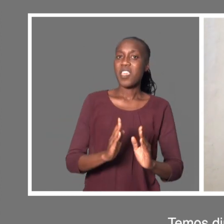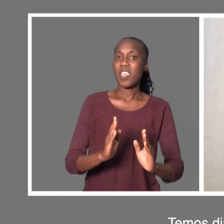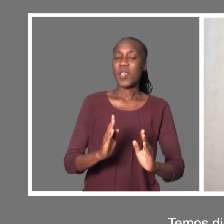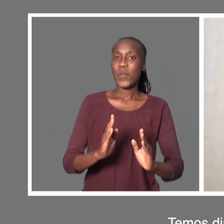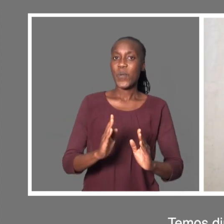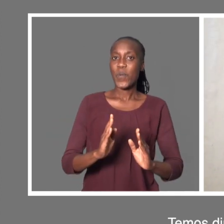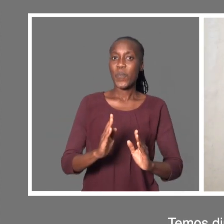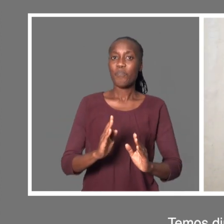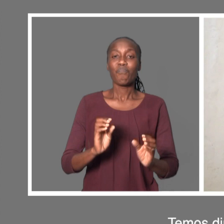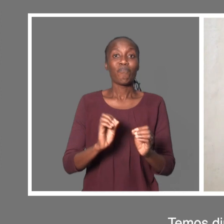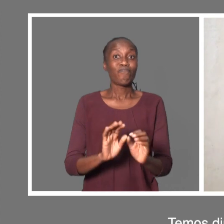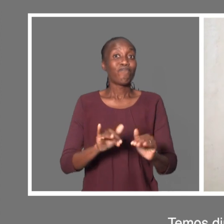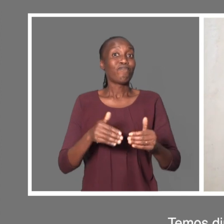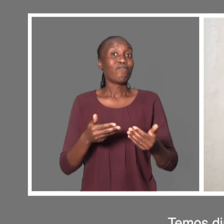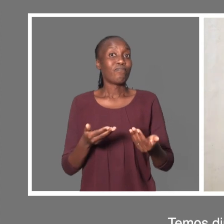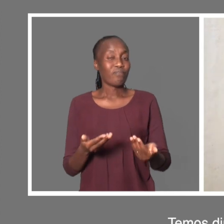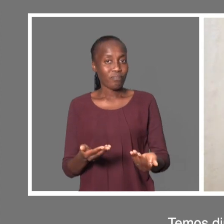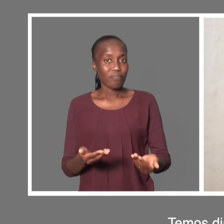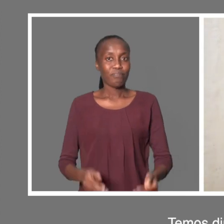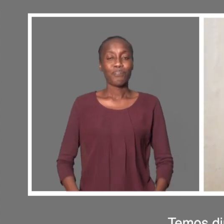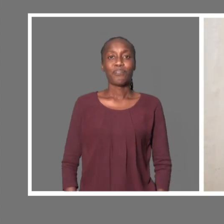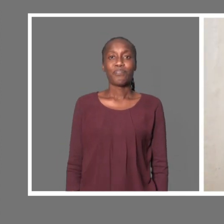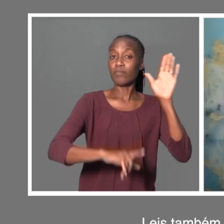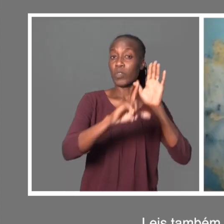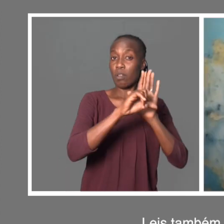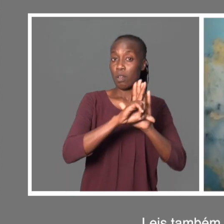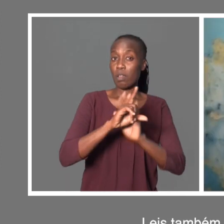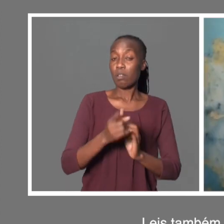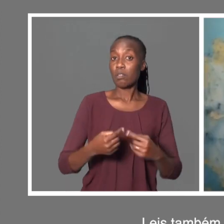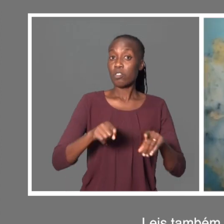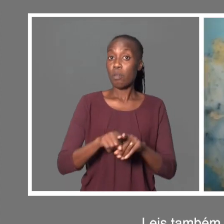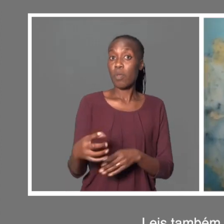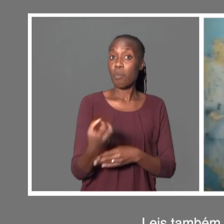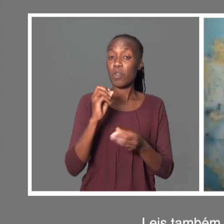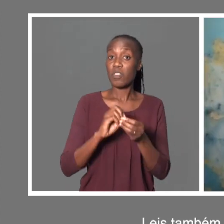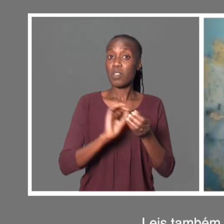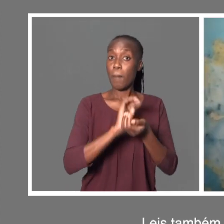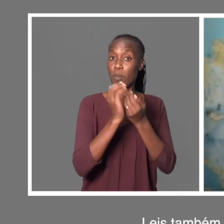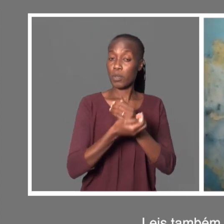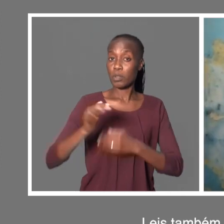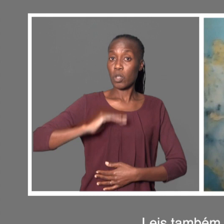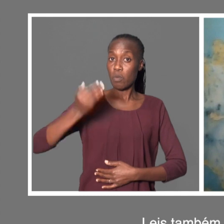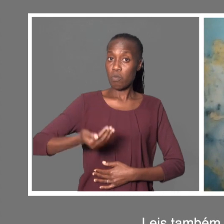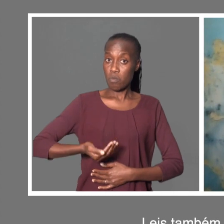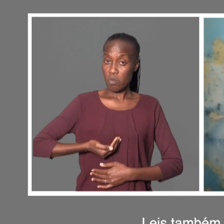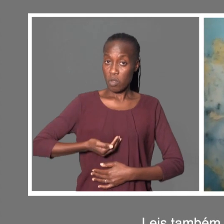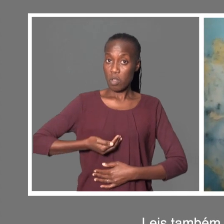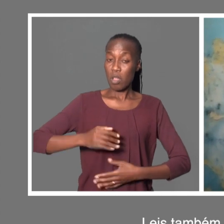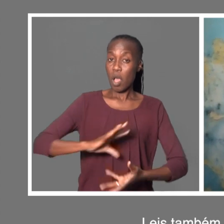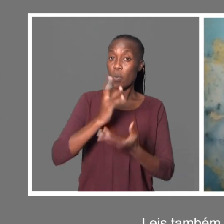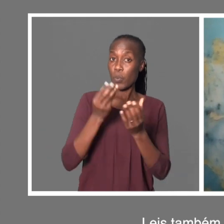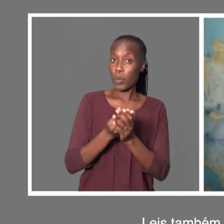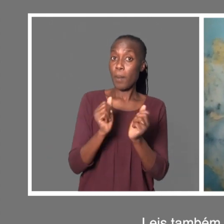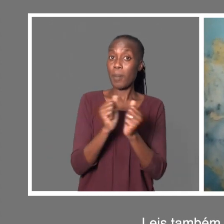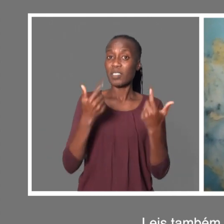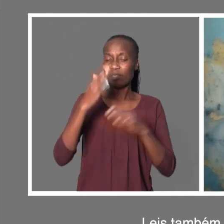aqueles meninos a primeira transferência que queremos. Leis também que protejam as mulheres em todas as